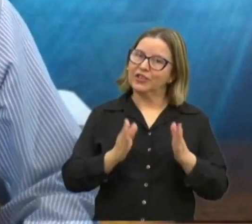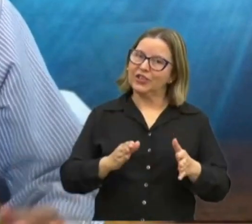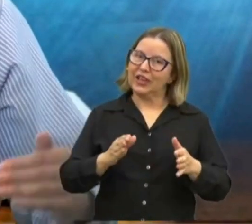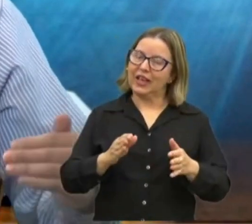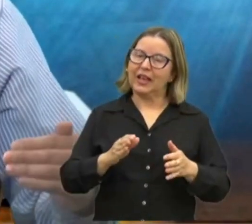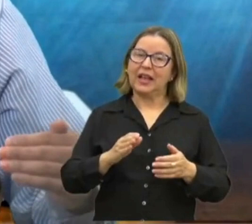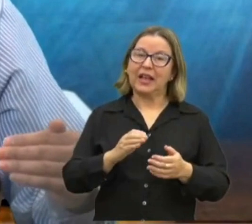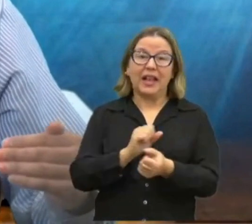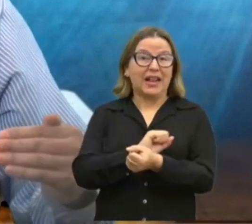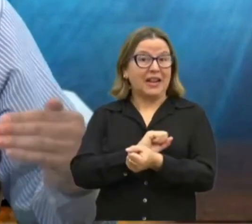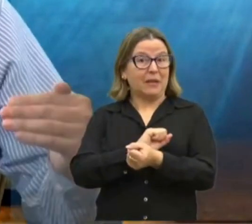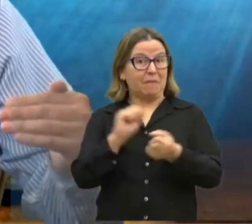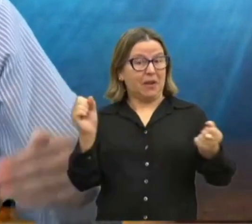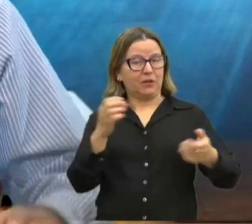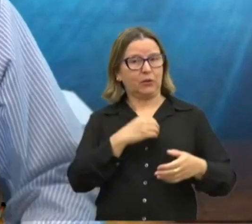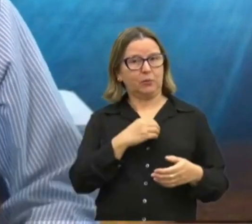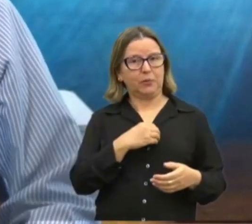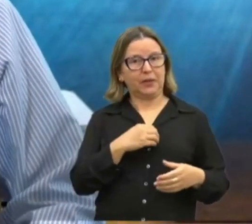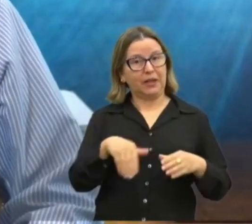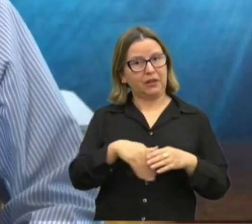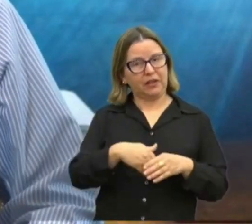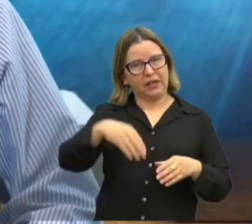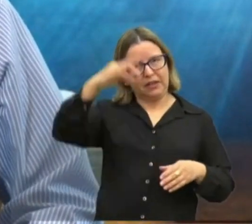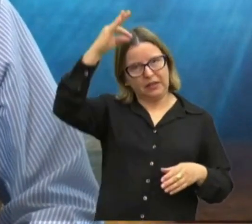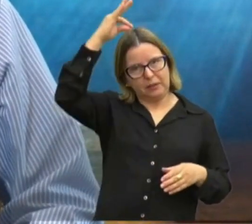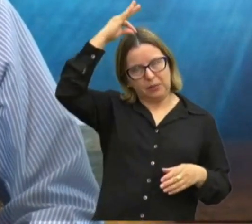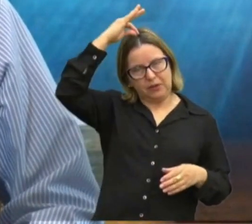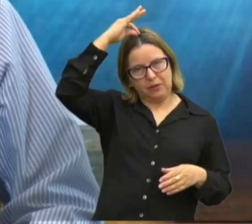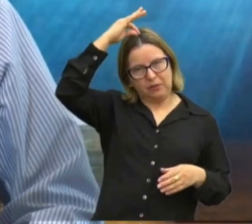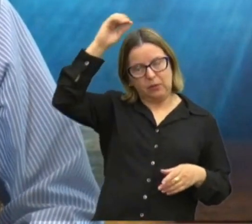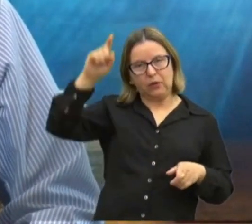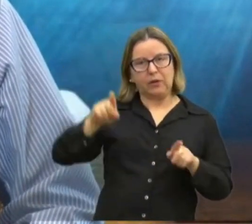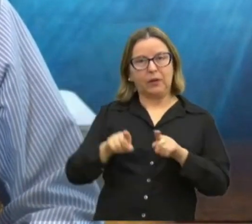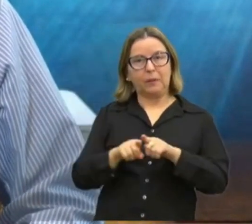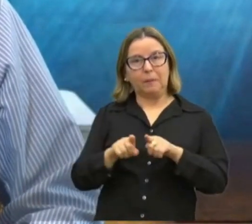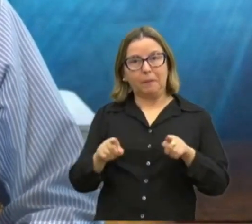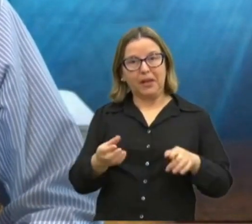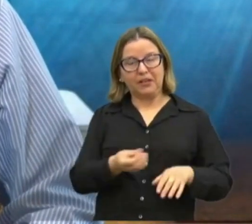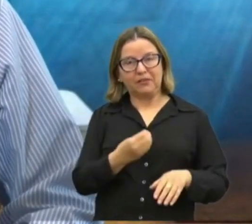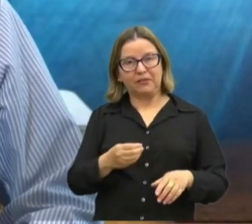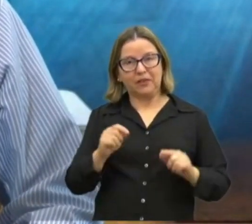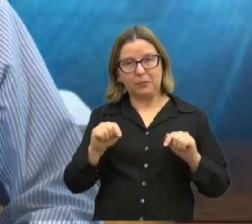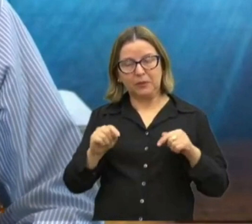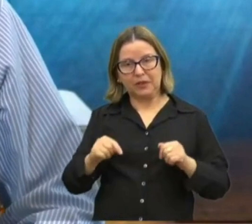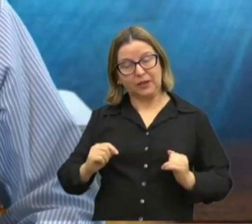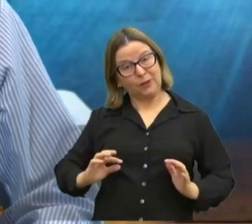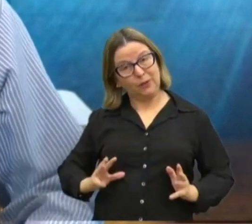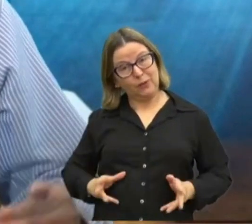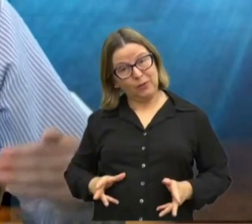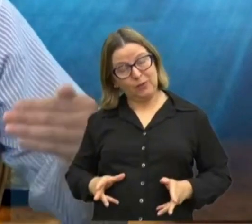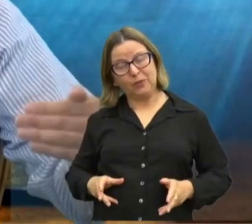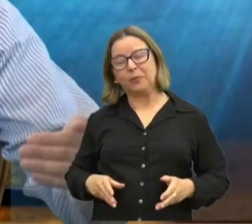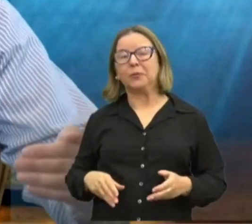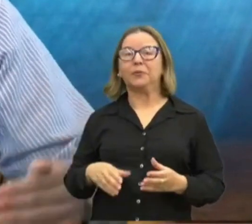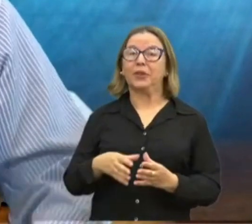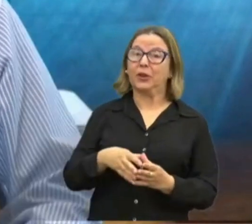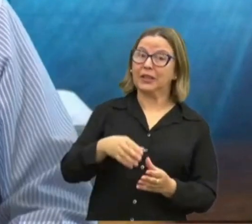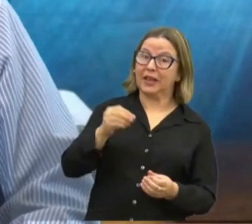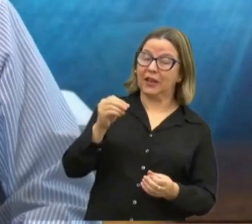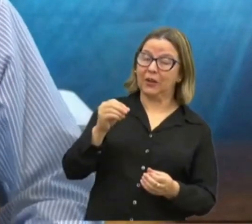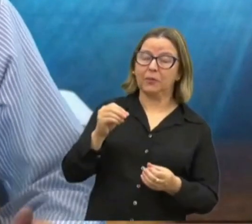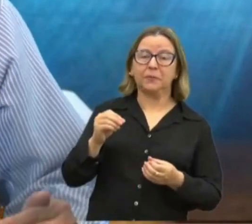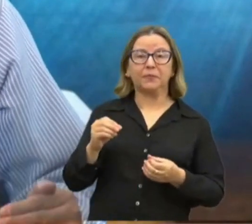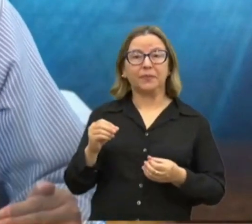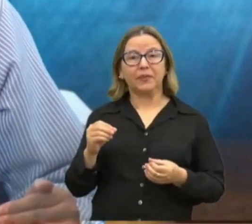estamos ainda numa caminhada nessa vida em relação à nossa alma, estamos sendo